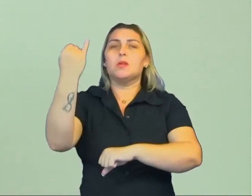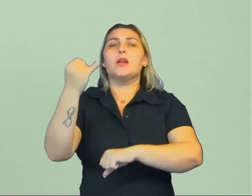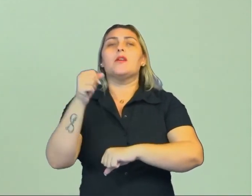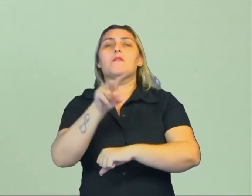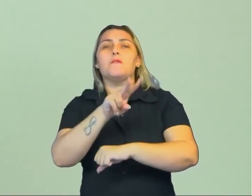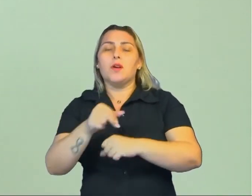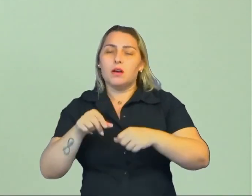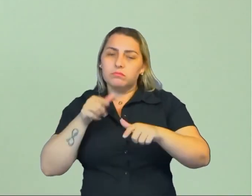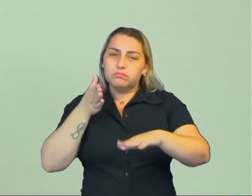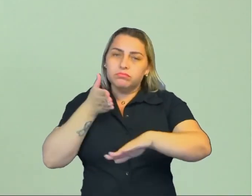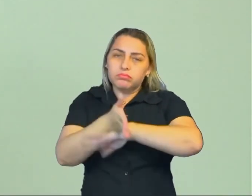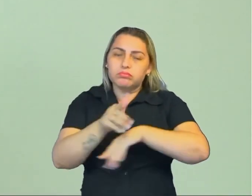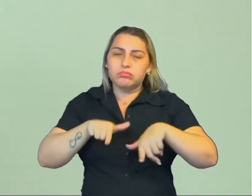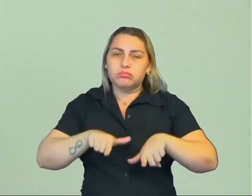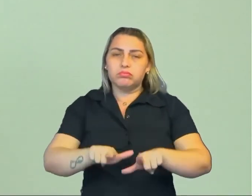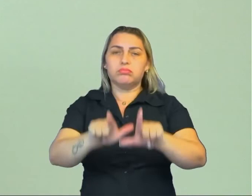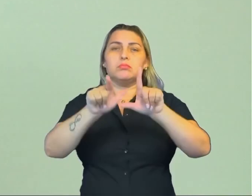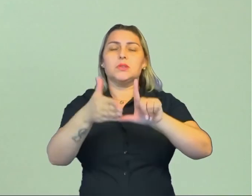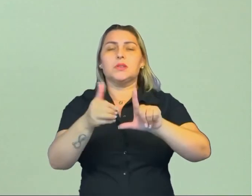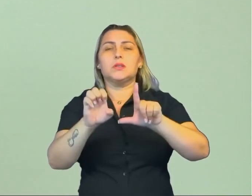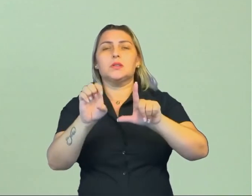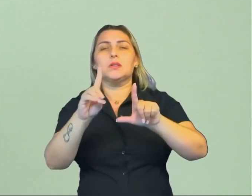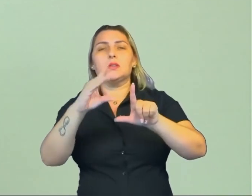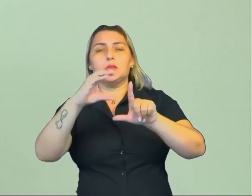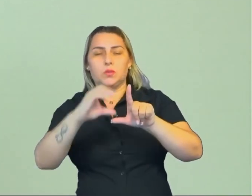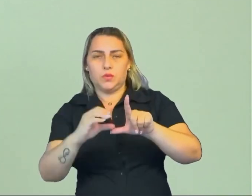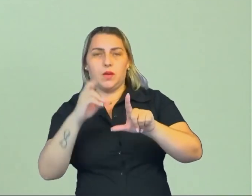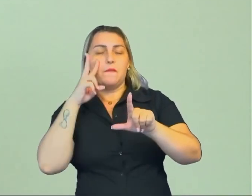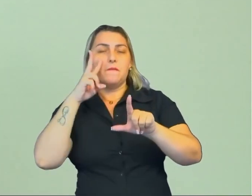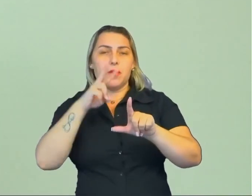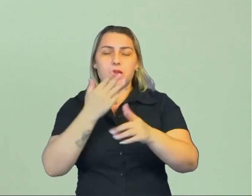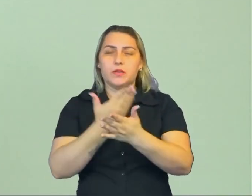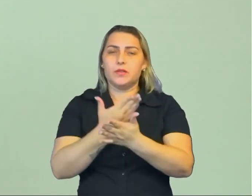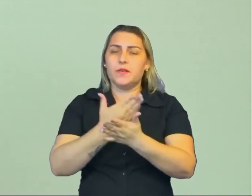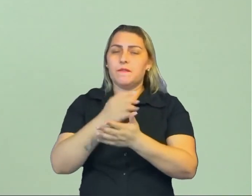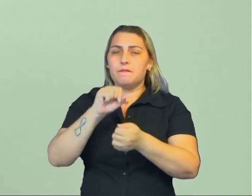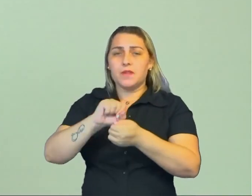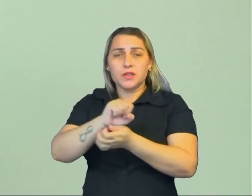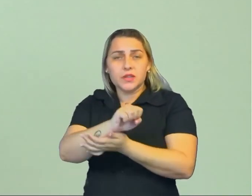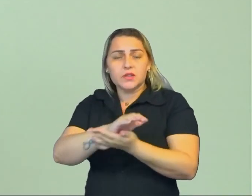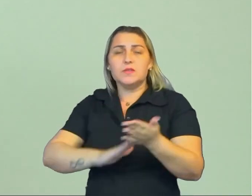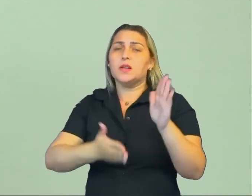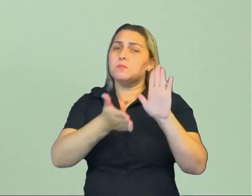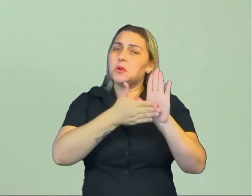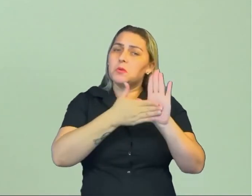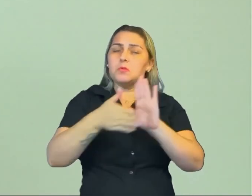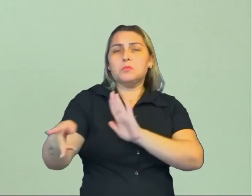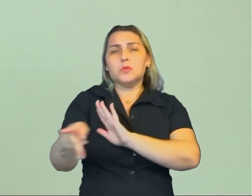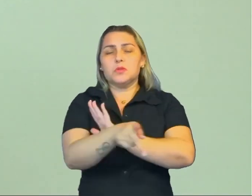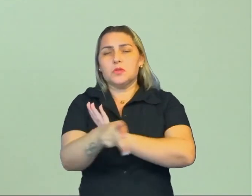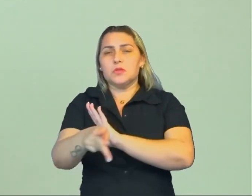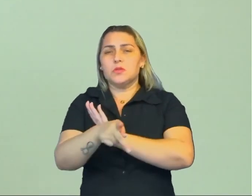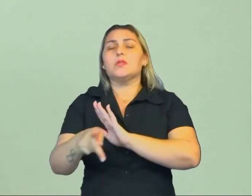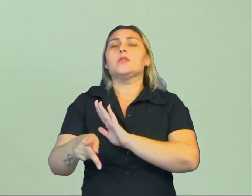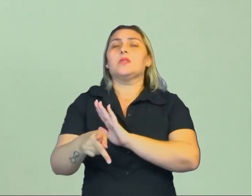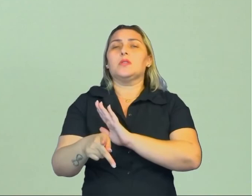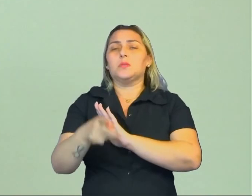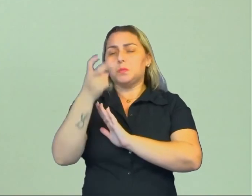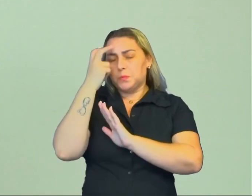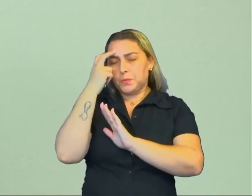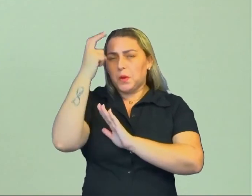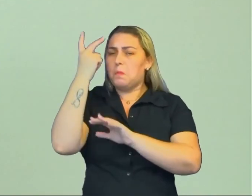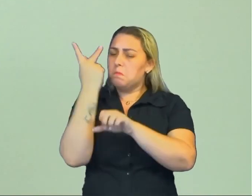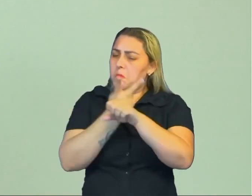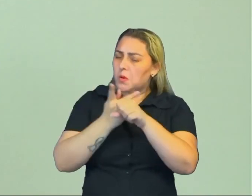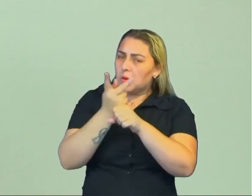Então, vá na plataforma Eduque, assistam às aulas, façam as atividades, cresçam, vão em